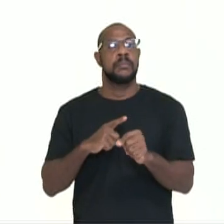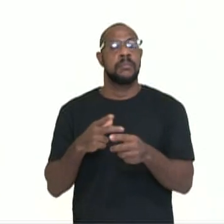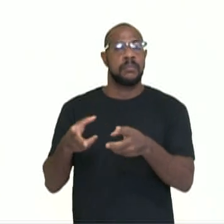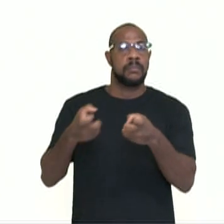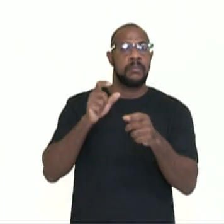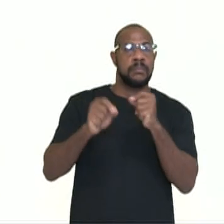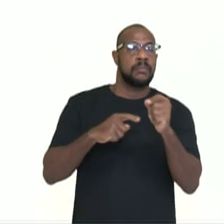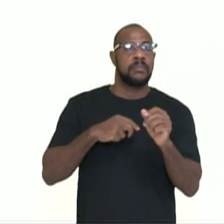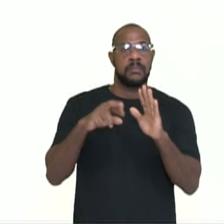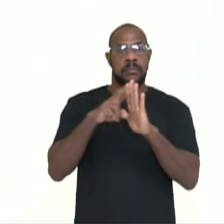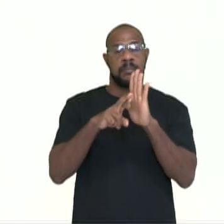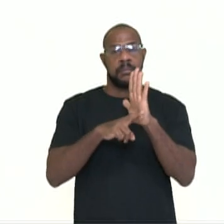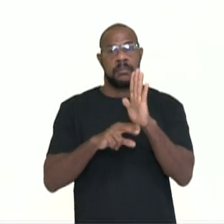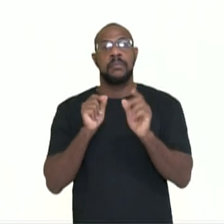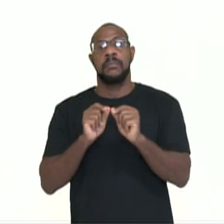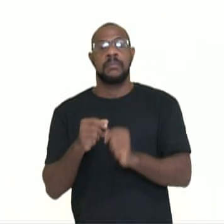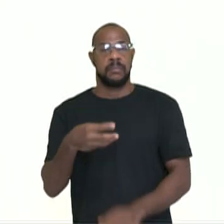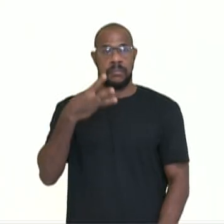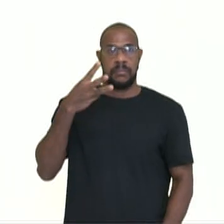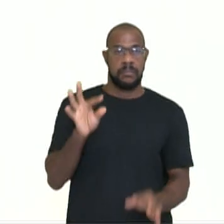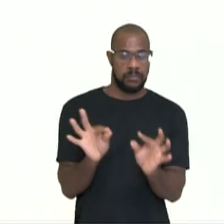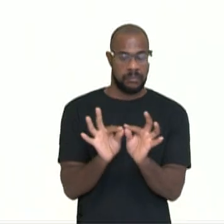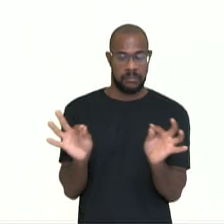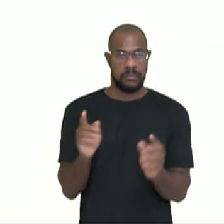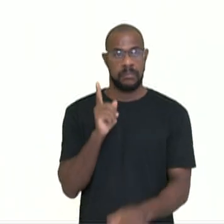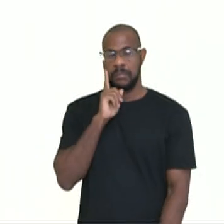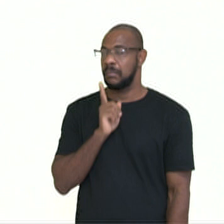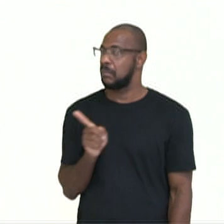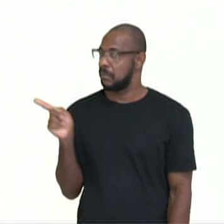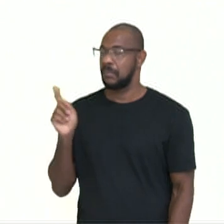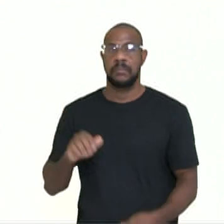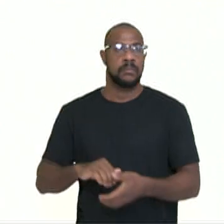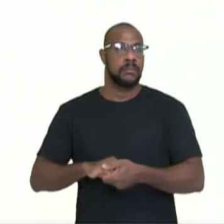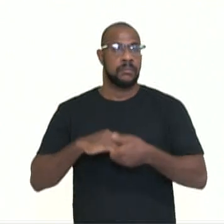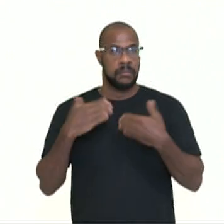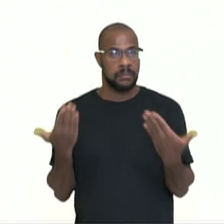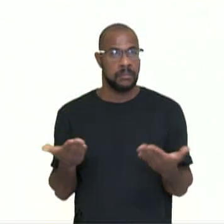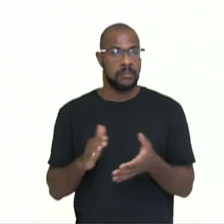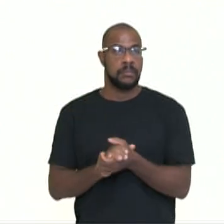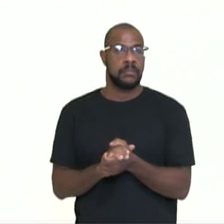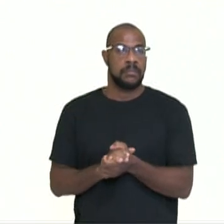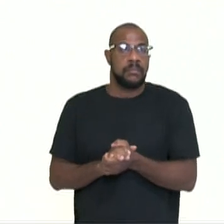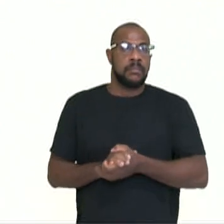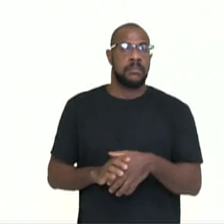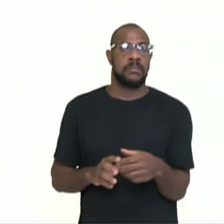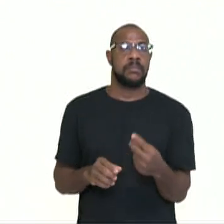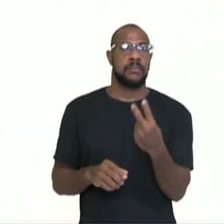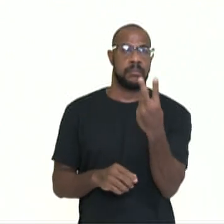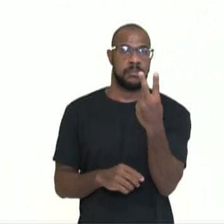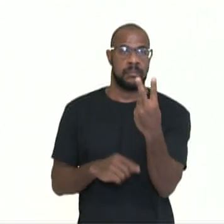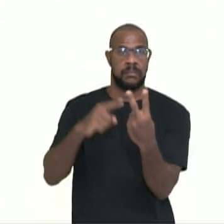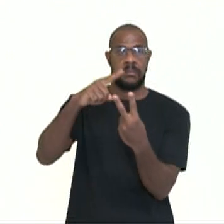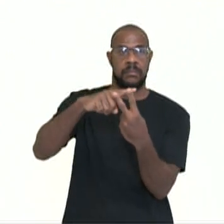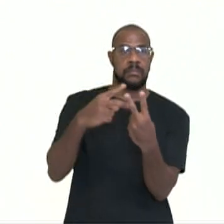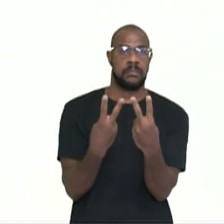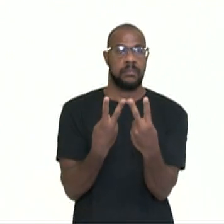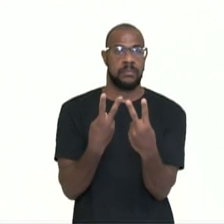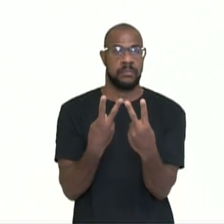pela regra de 3 simples, tá? Então, aqui o comprimento da circunferência inteira é 2πr